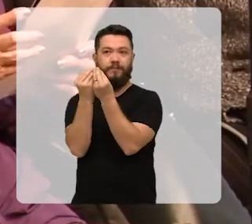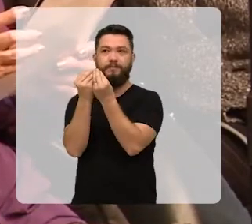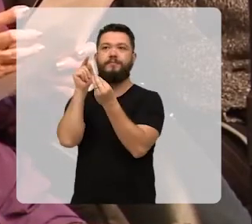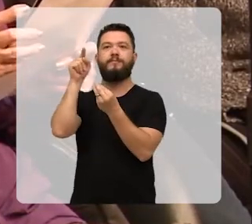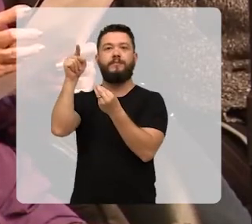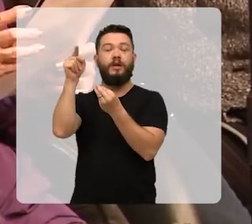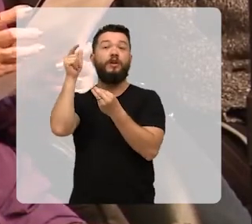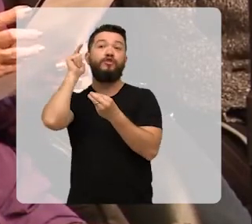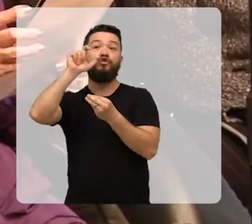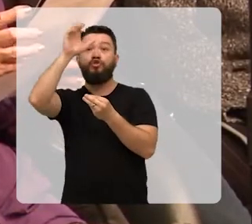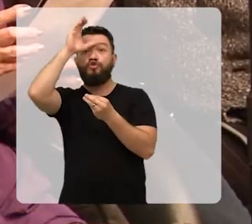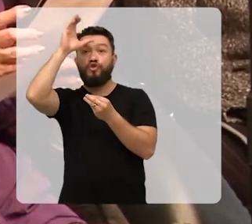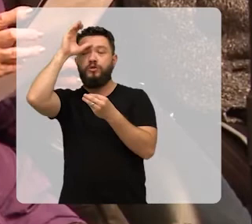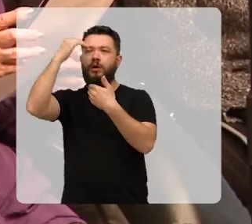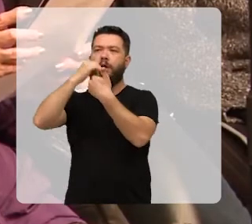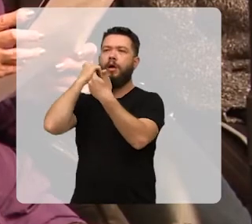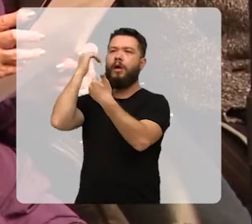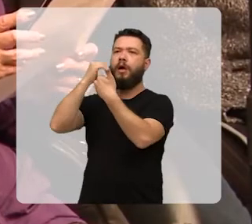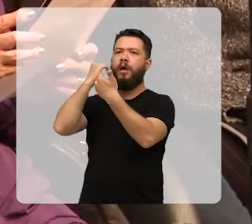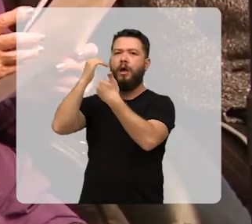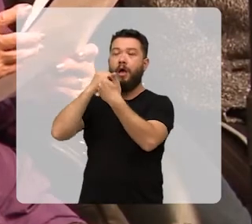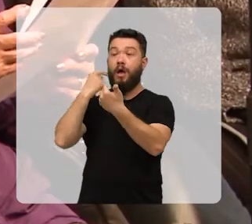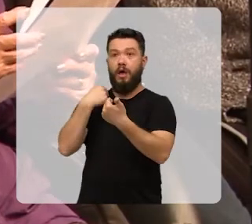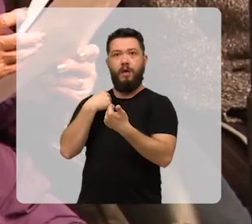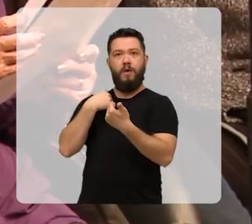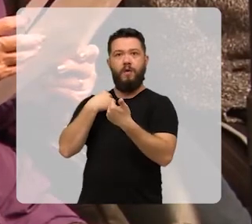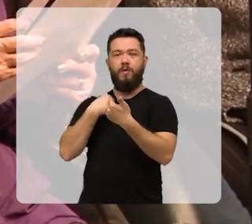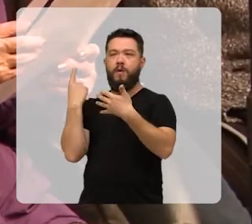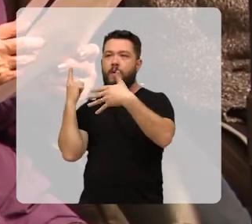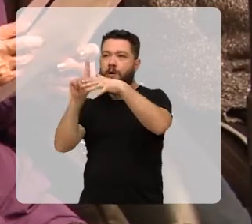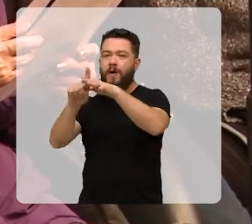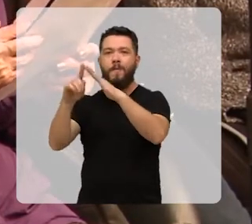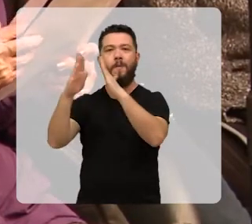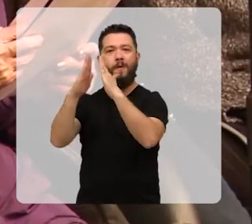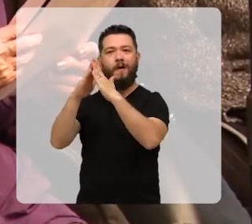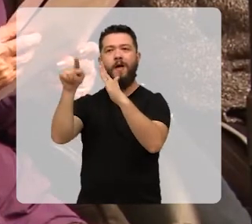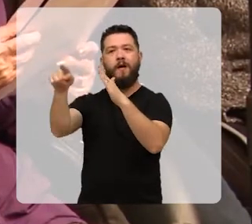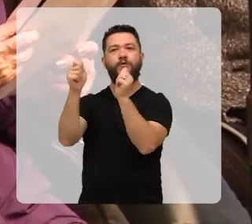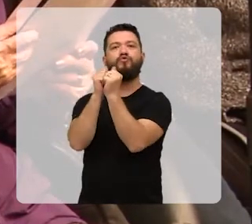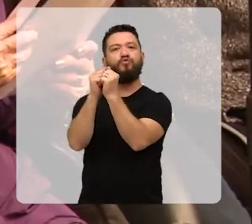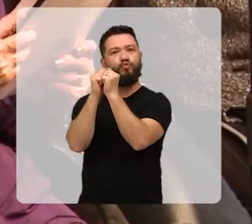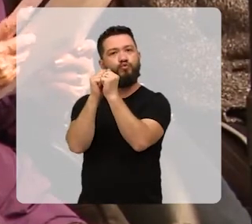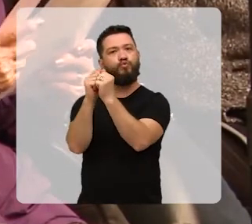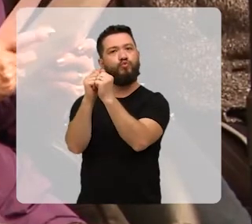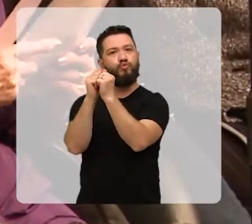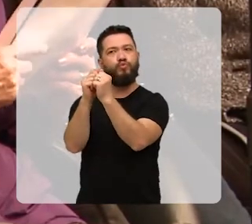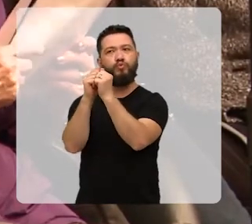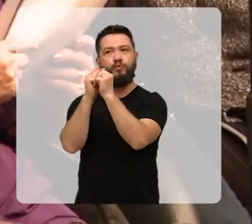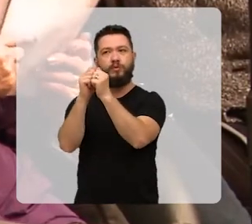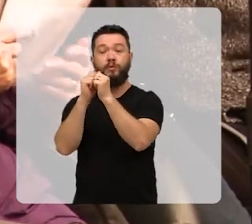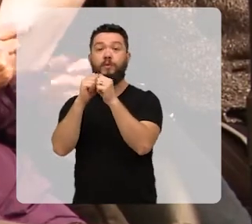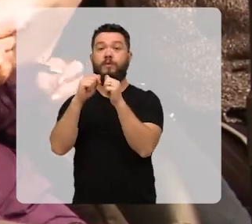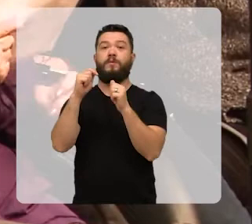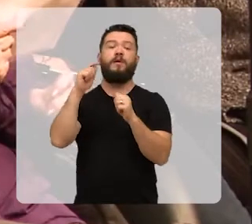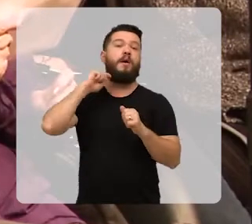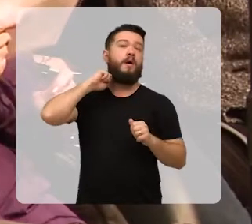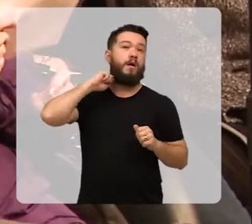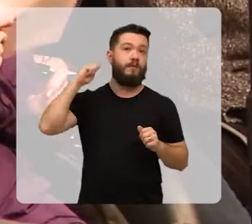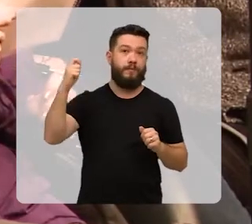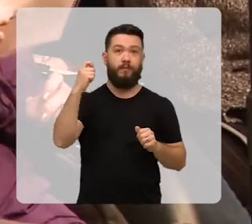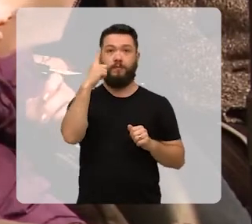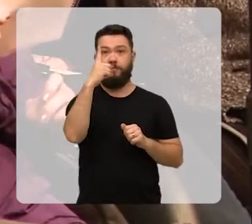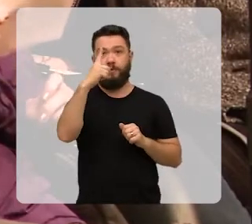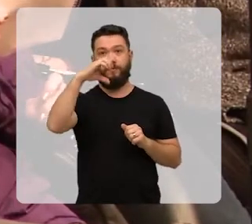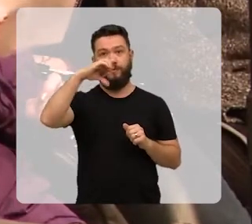que deveria morar com eles. E assim demorei em abril de 1949